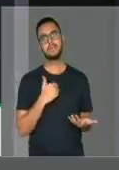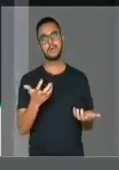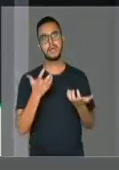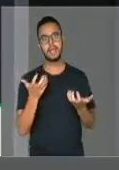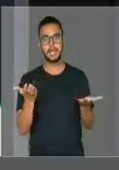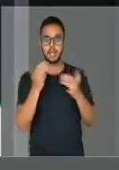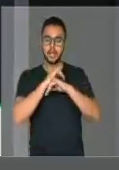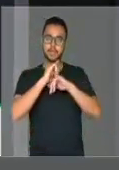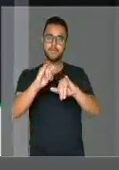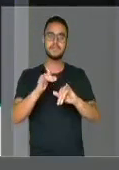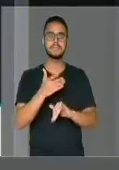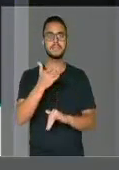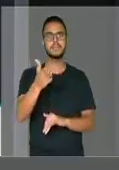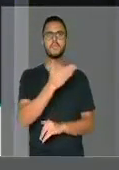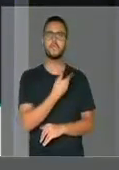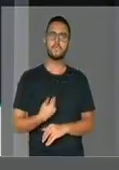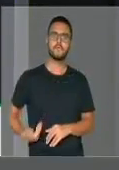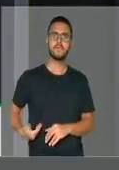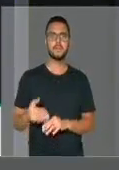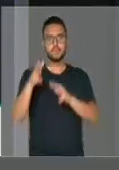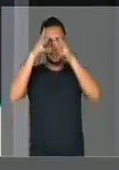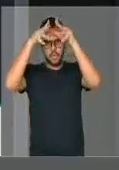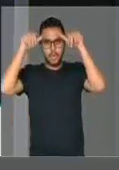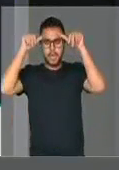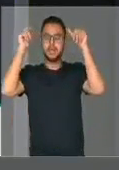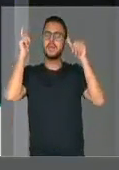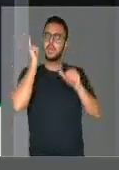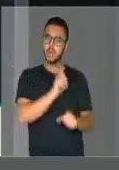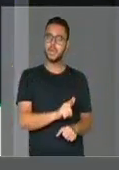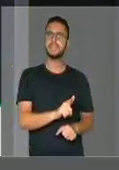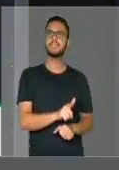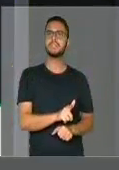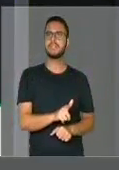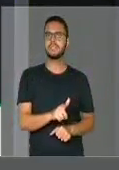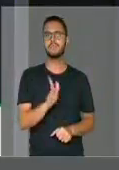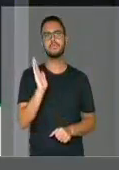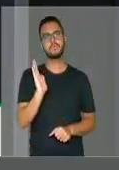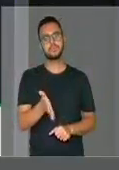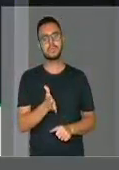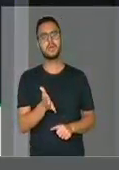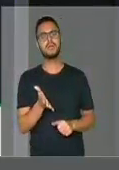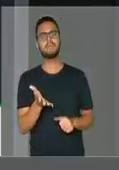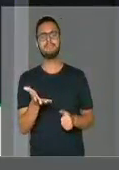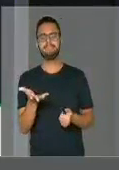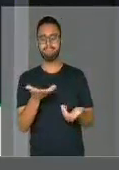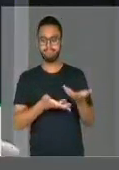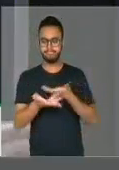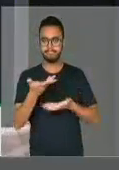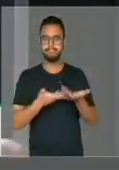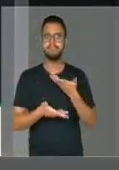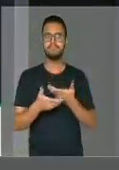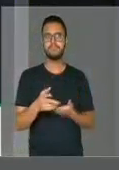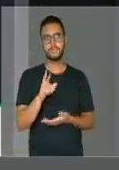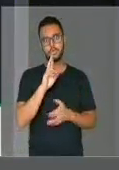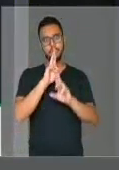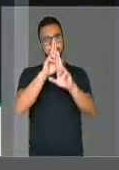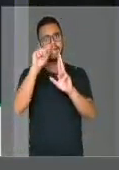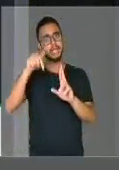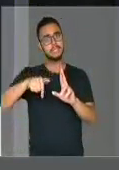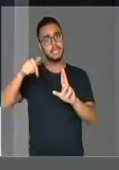que o governo do estado do Acre, ele conseguiu mobilizar as autoridades desse